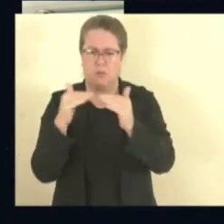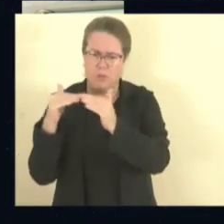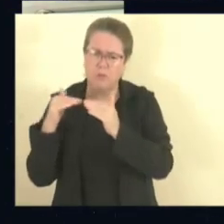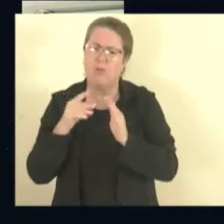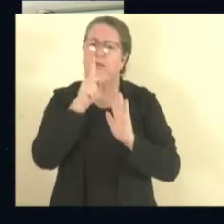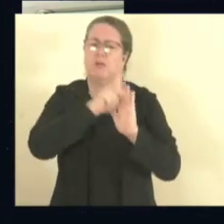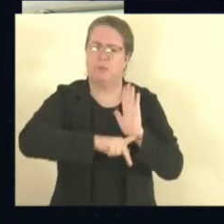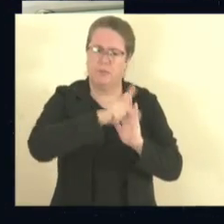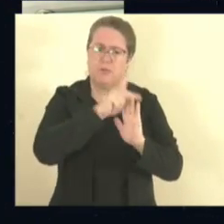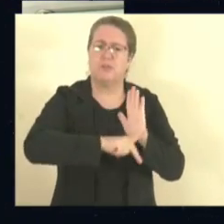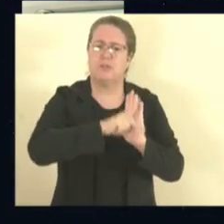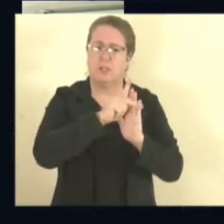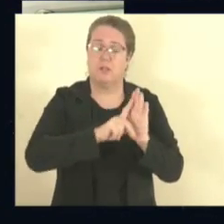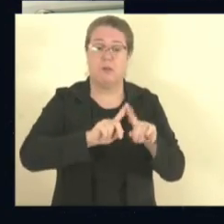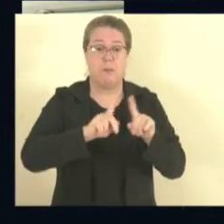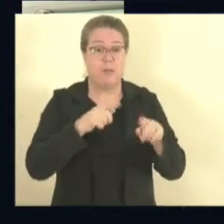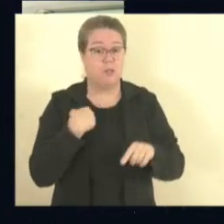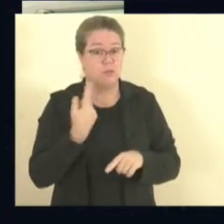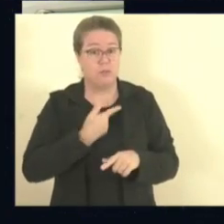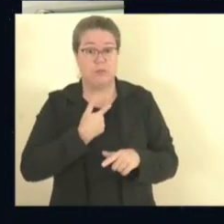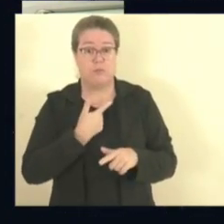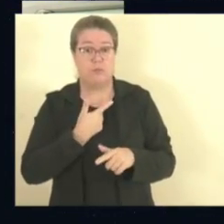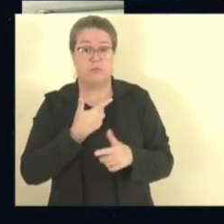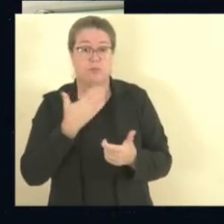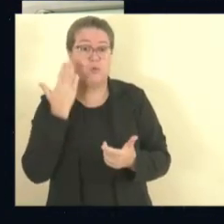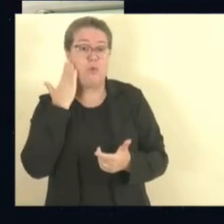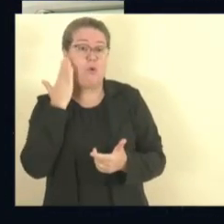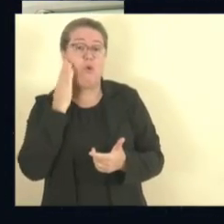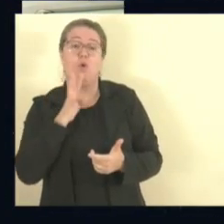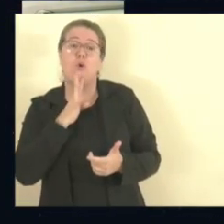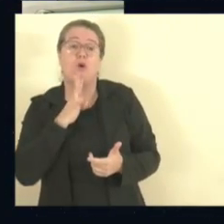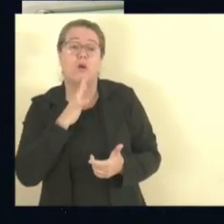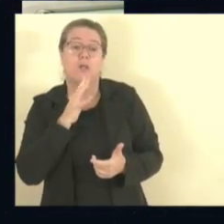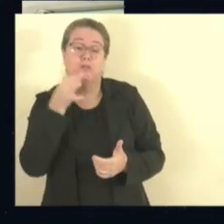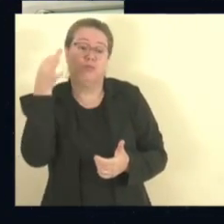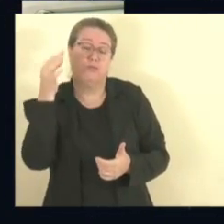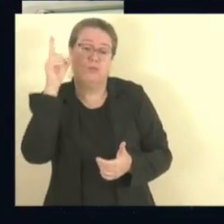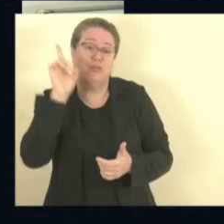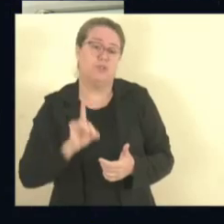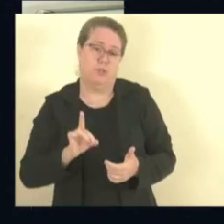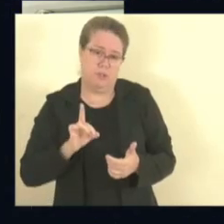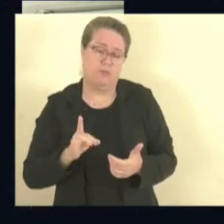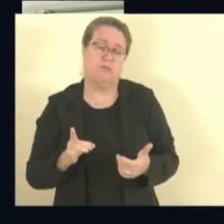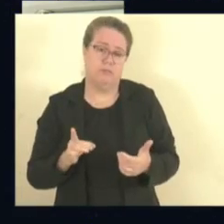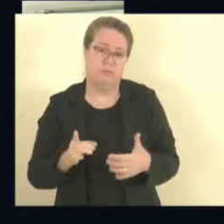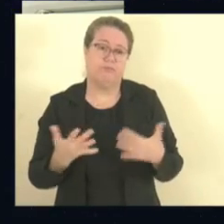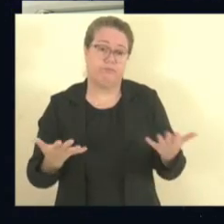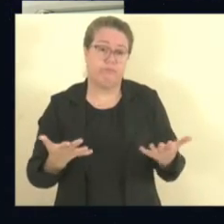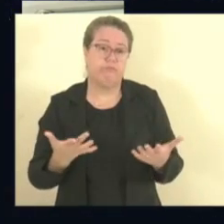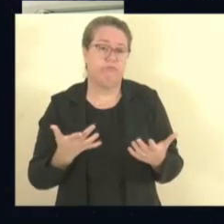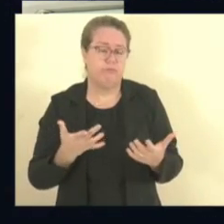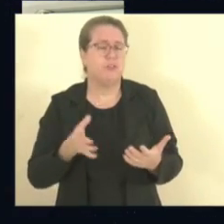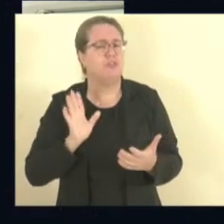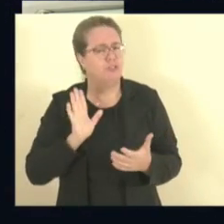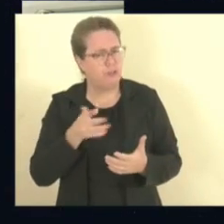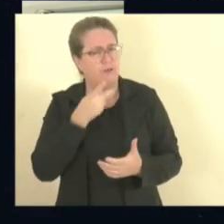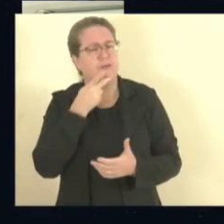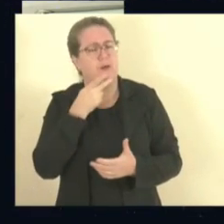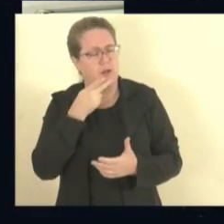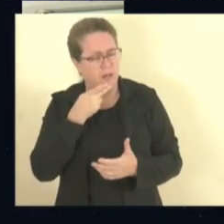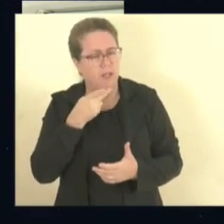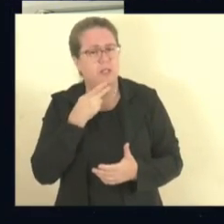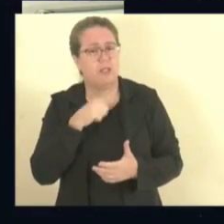ao projeto, mas nós estamos sendo tolhidos. O deputado Calegari trouxe aqui um fato importante. sacando que é em dólar. Eu já havia dito isso na minha fala. O que,